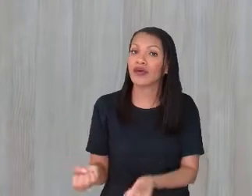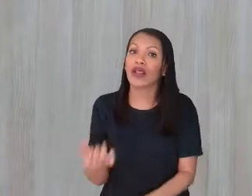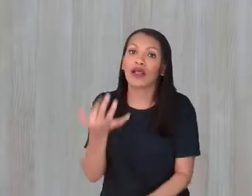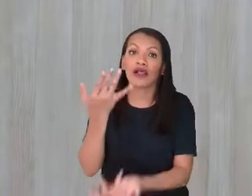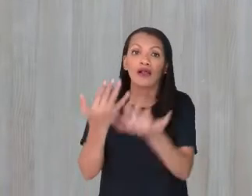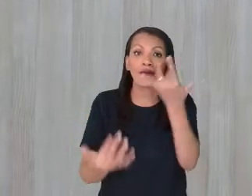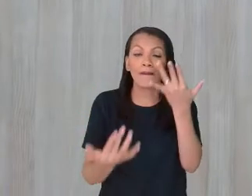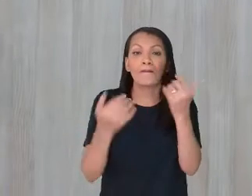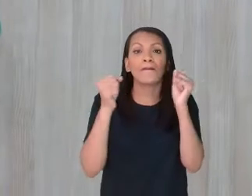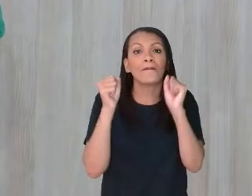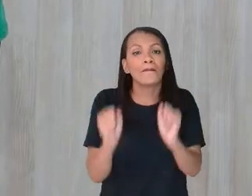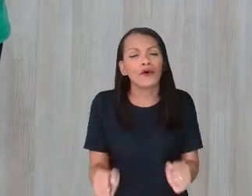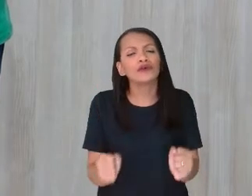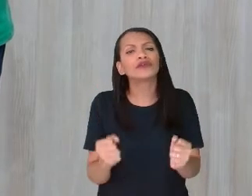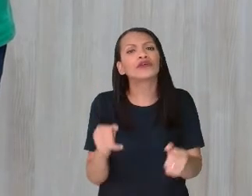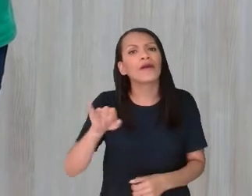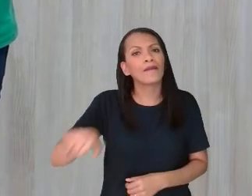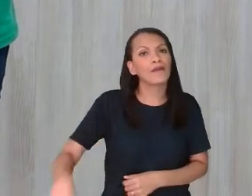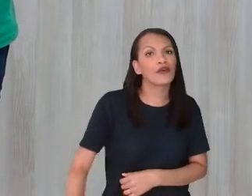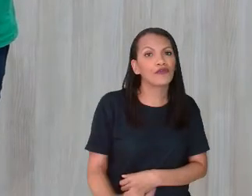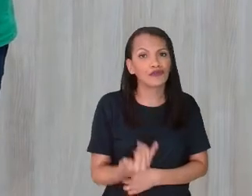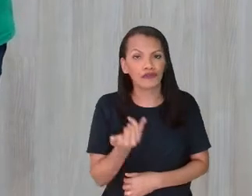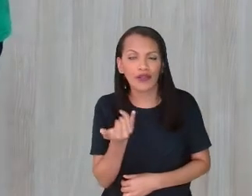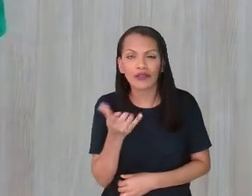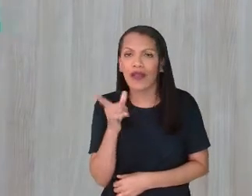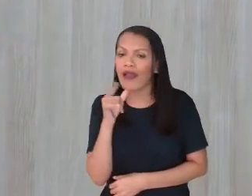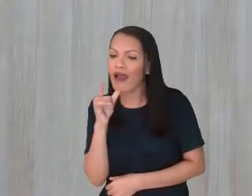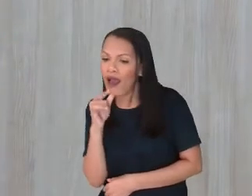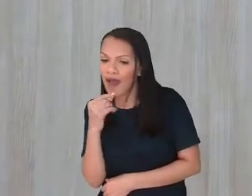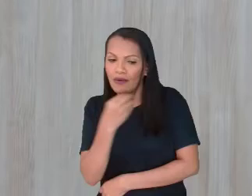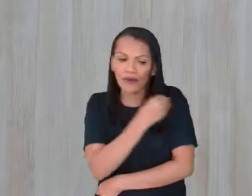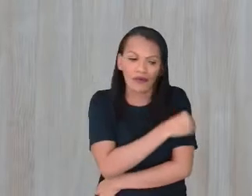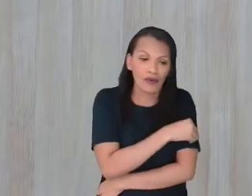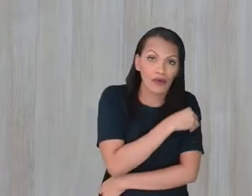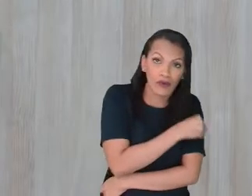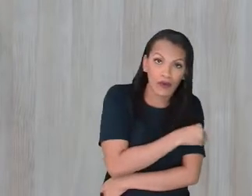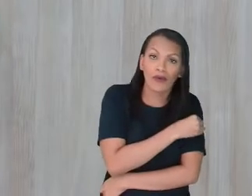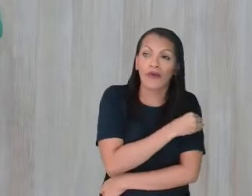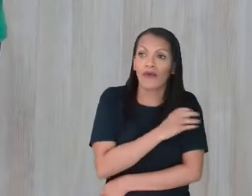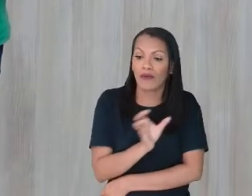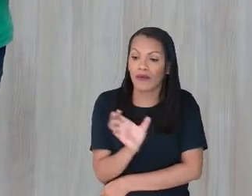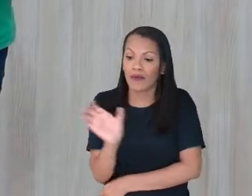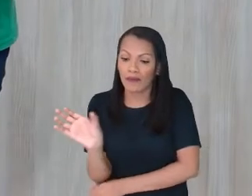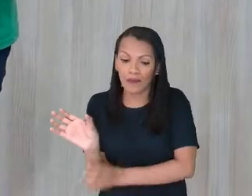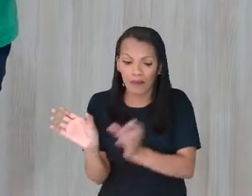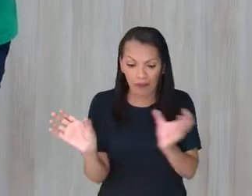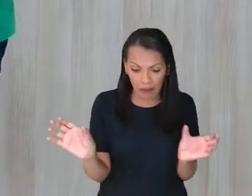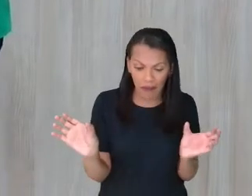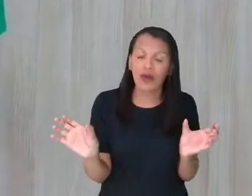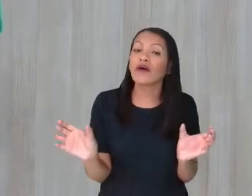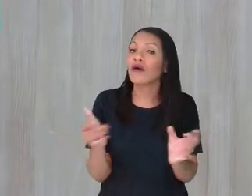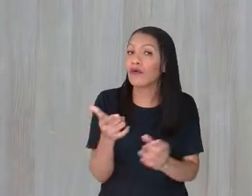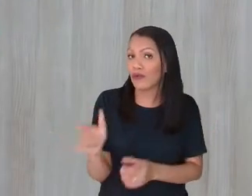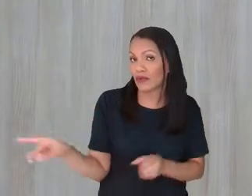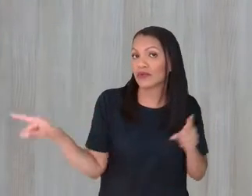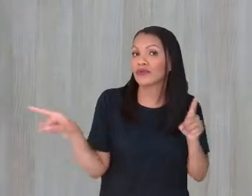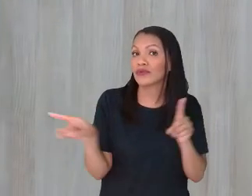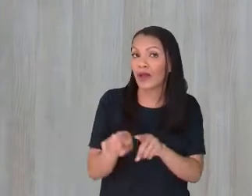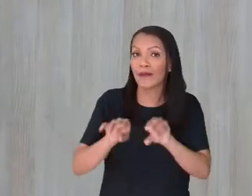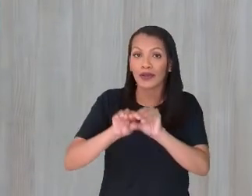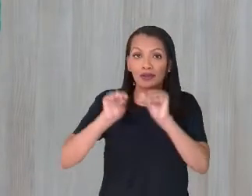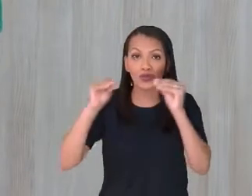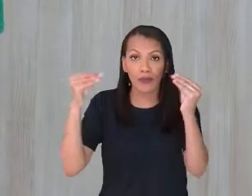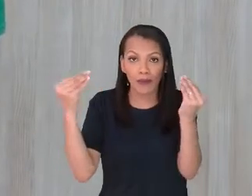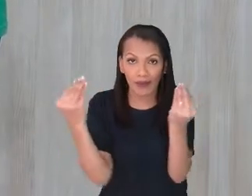eu posso aproveitar os líquidos, né? Separar a água de álcool, separar a água de acetona e de outras substâncias que